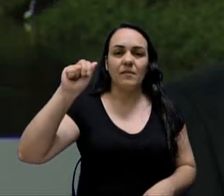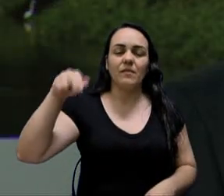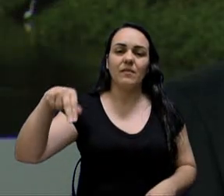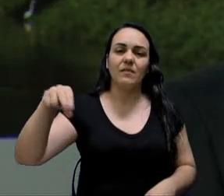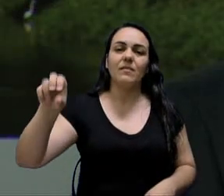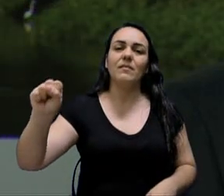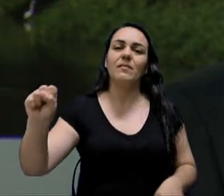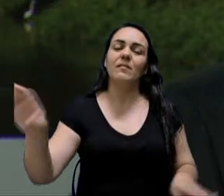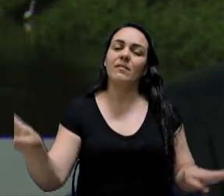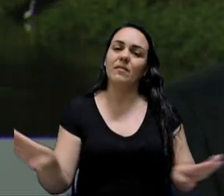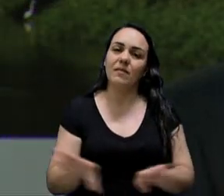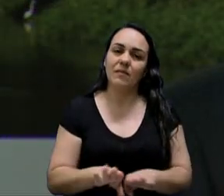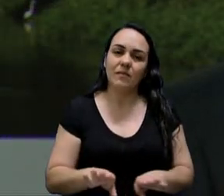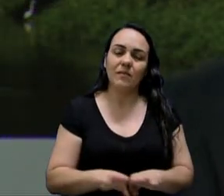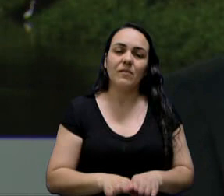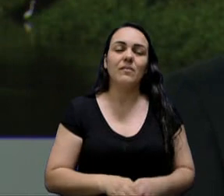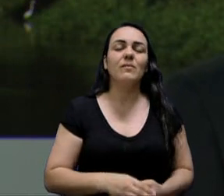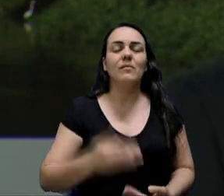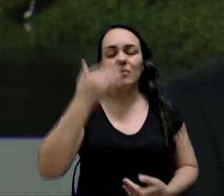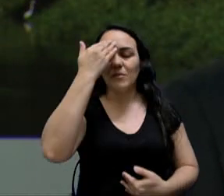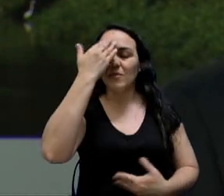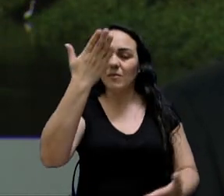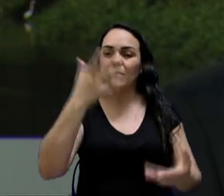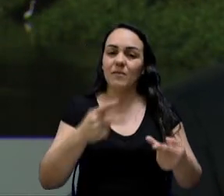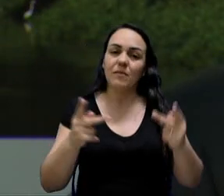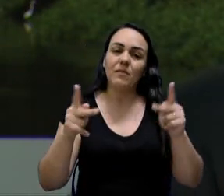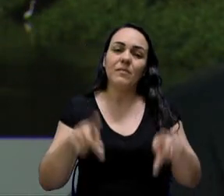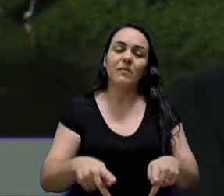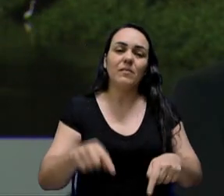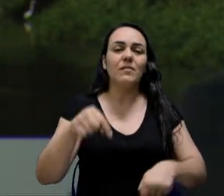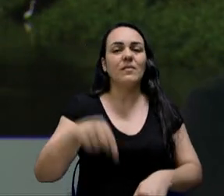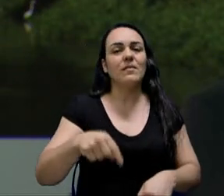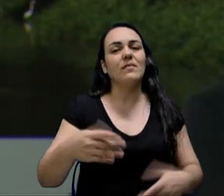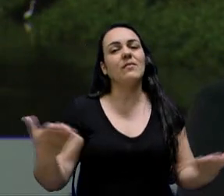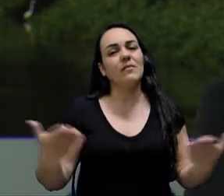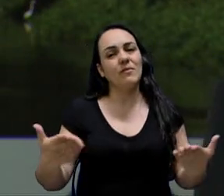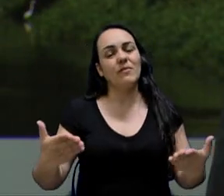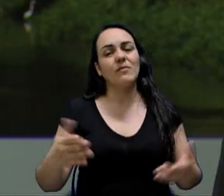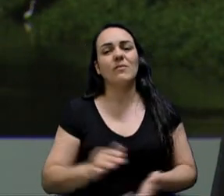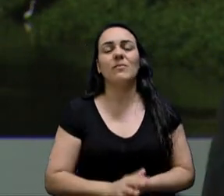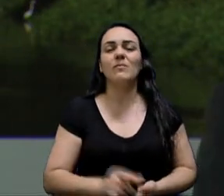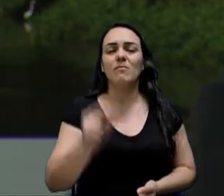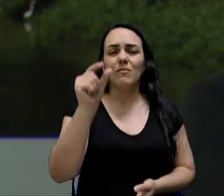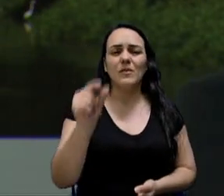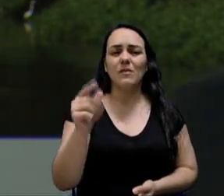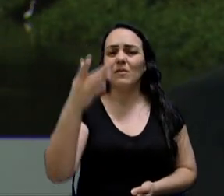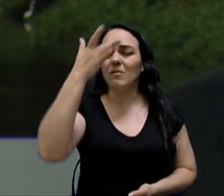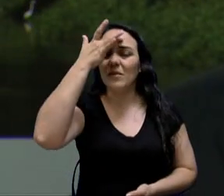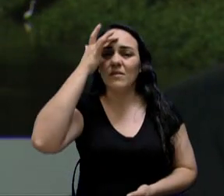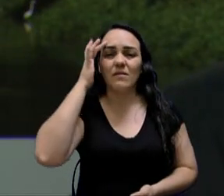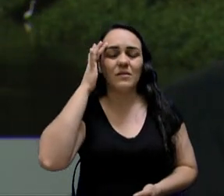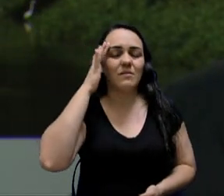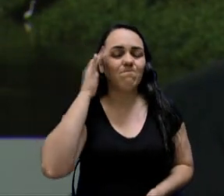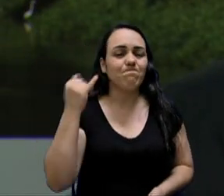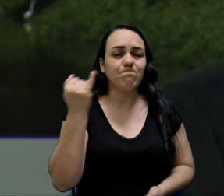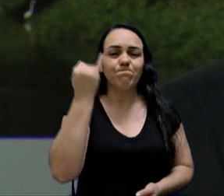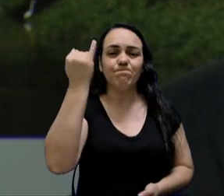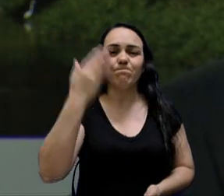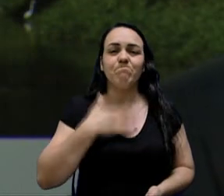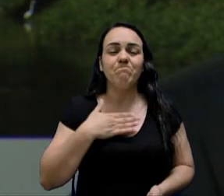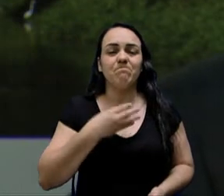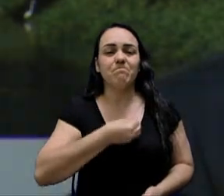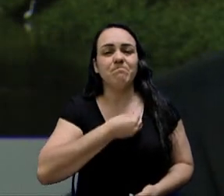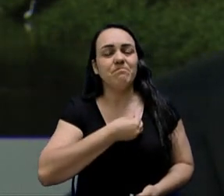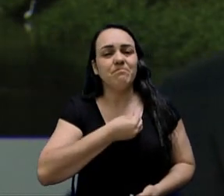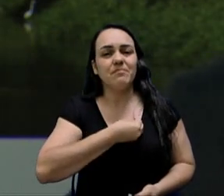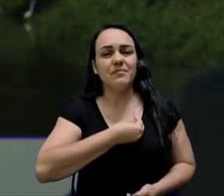Antunes Almeida. Obrigado por vocês estarem aqui. Outra pessoa de extrema importância, que